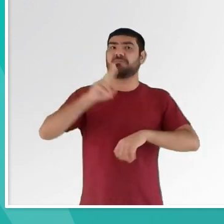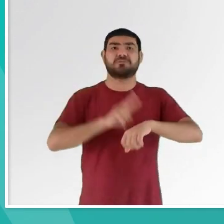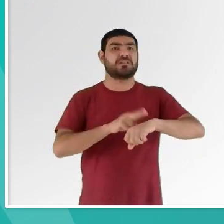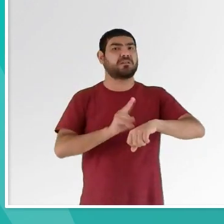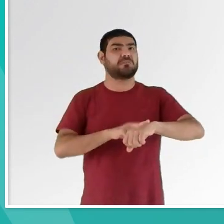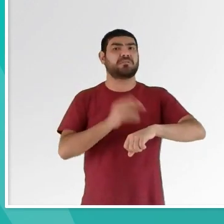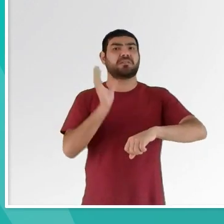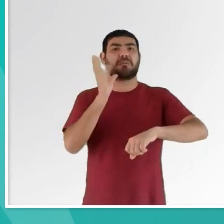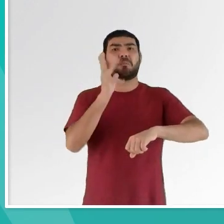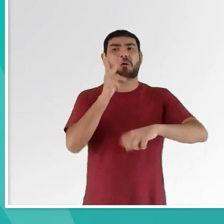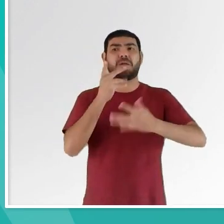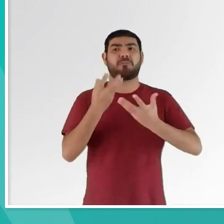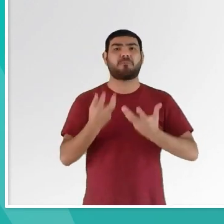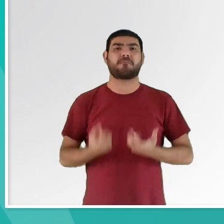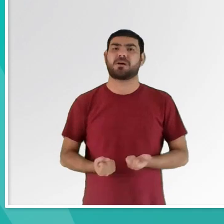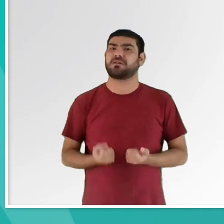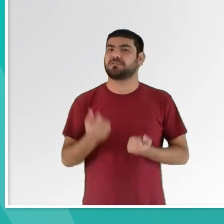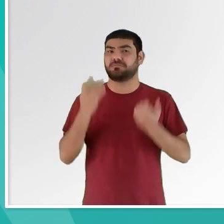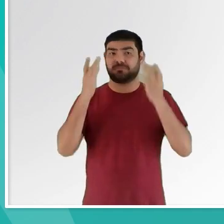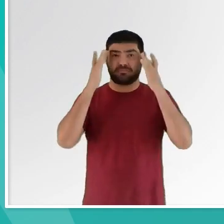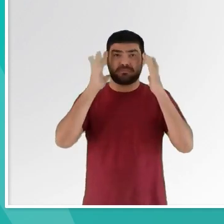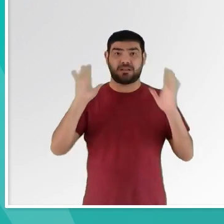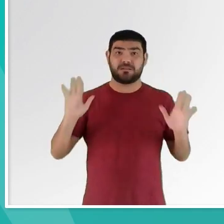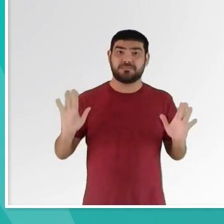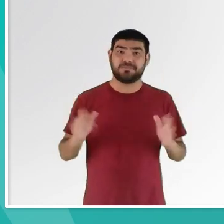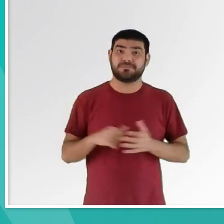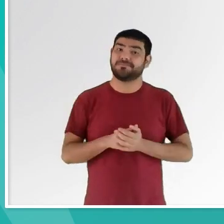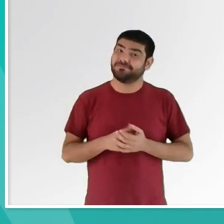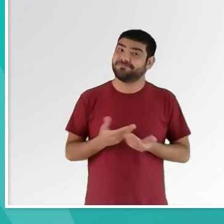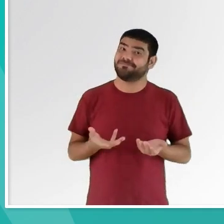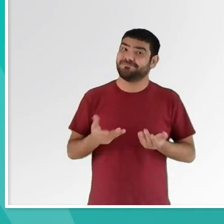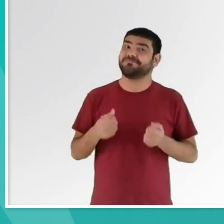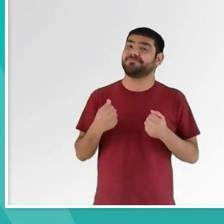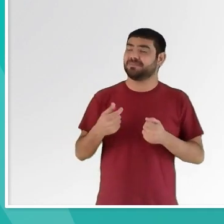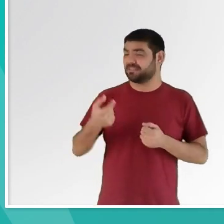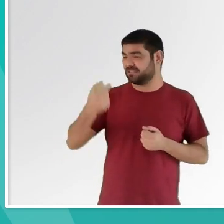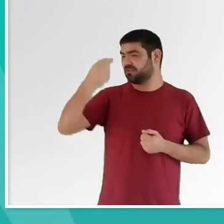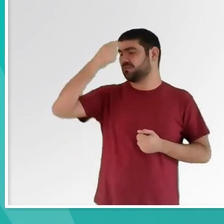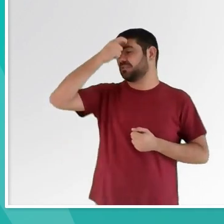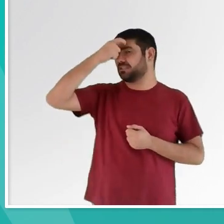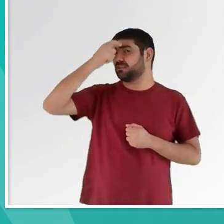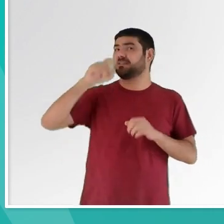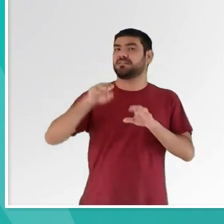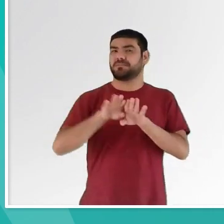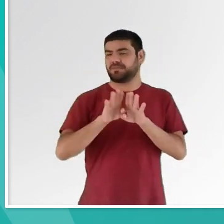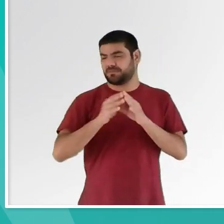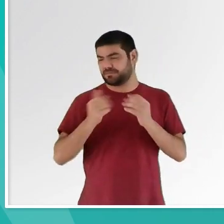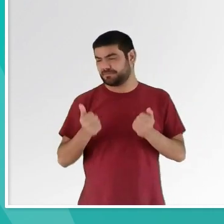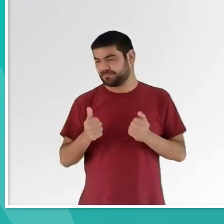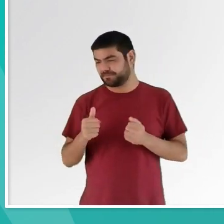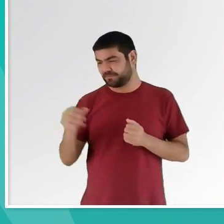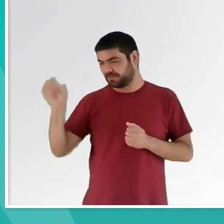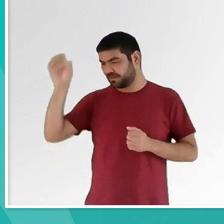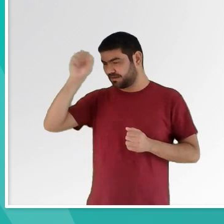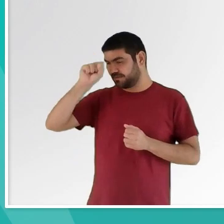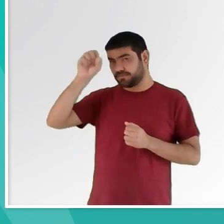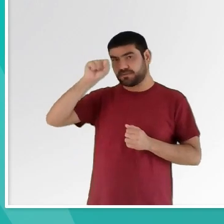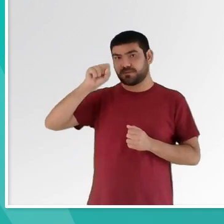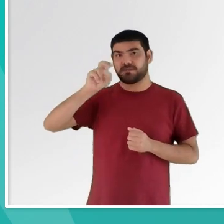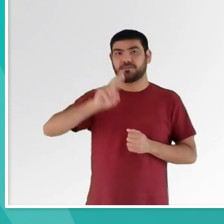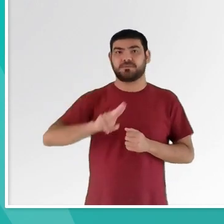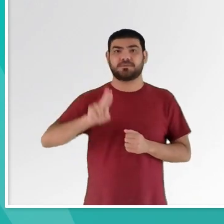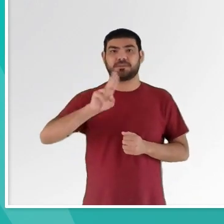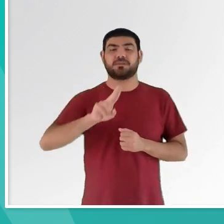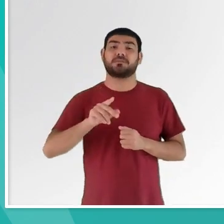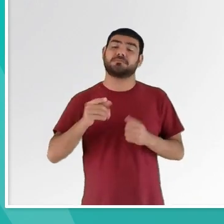para se decompor na natureza. Então nós temos que ter essa consciência também e aprender a fazer reutilização. Com certeza, aí